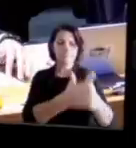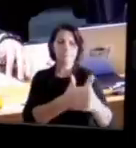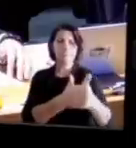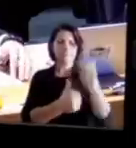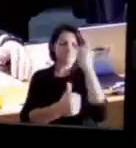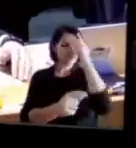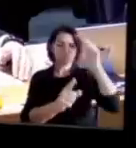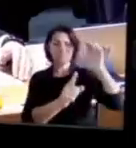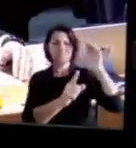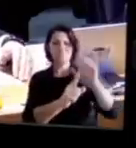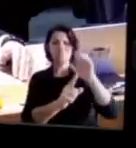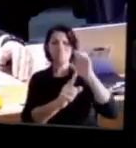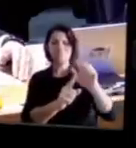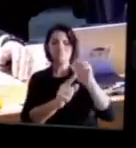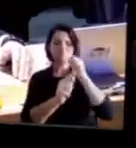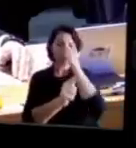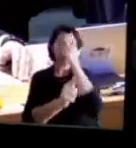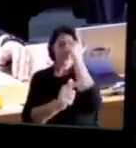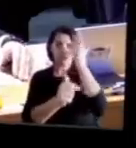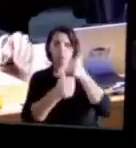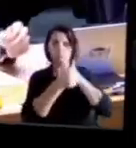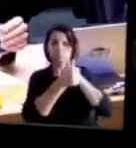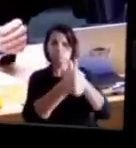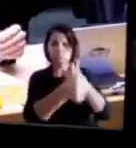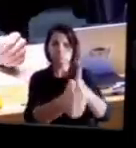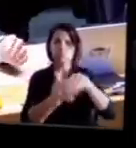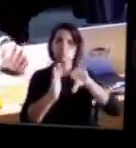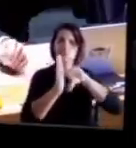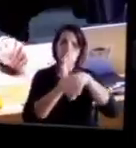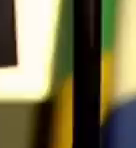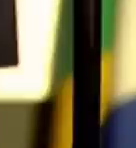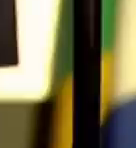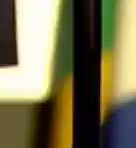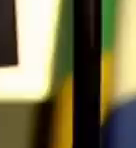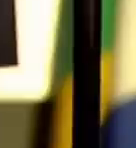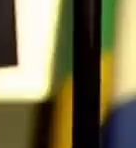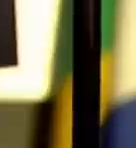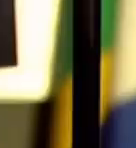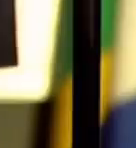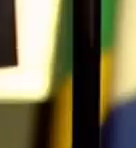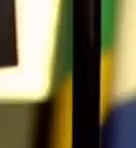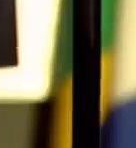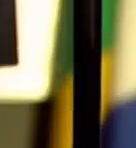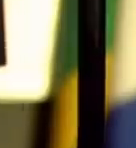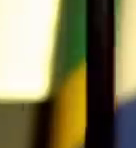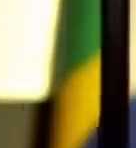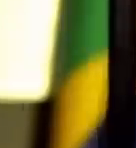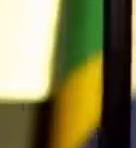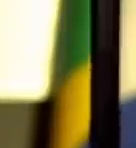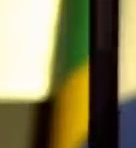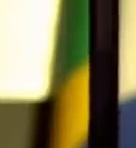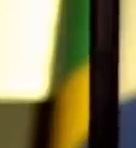nas últimas décadas nossos conceitos nossos valores a nossa fé no dia 8 não trouxe exatamente o dia 8